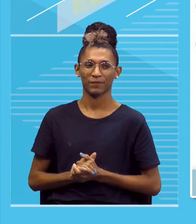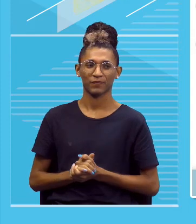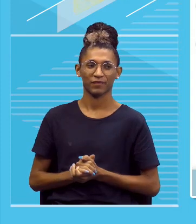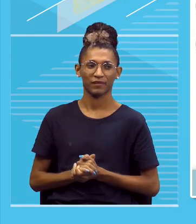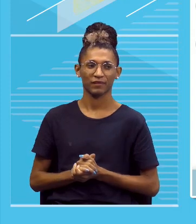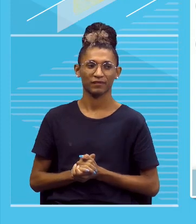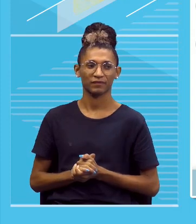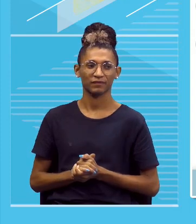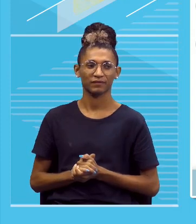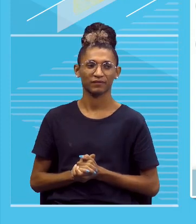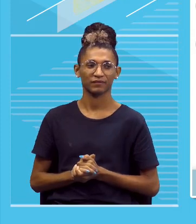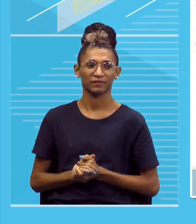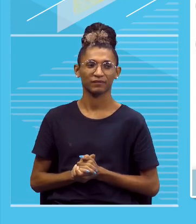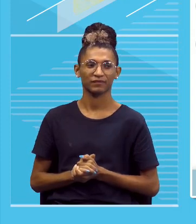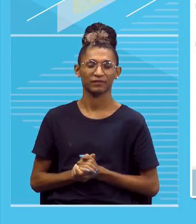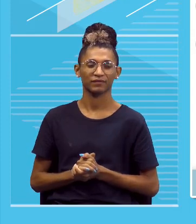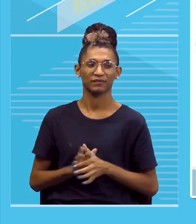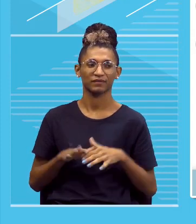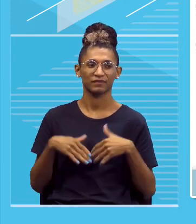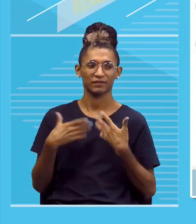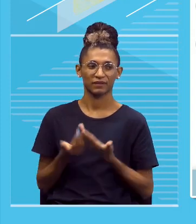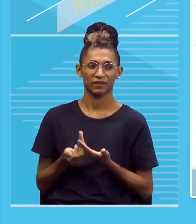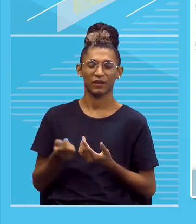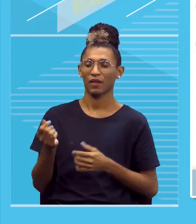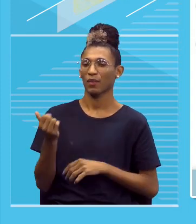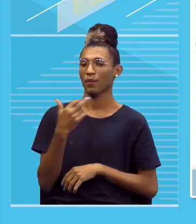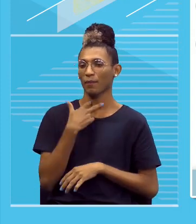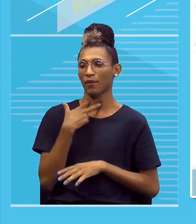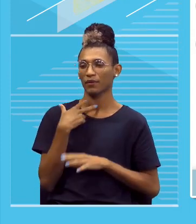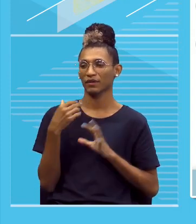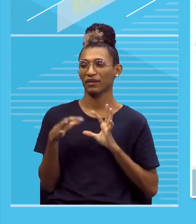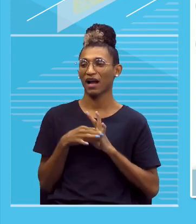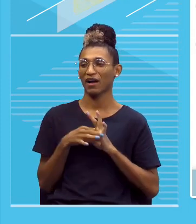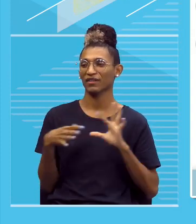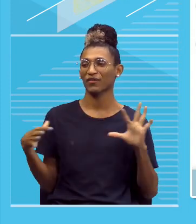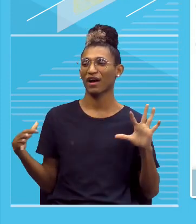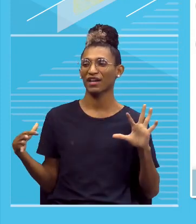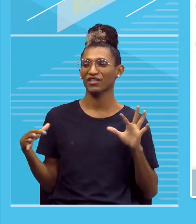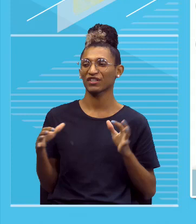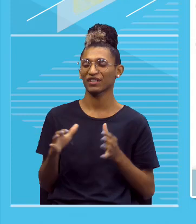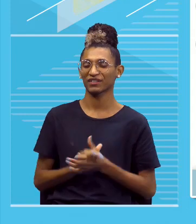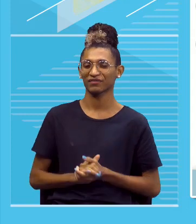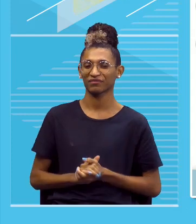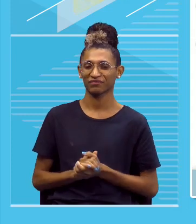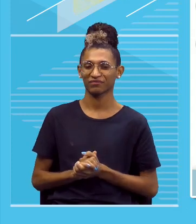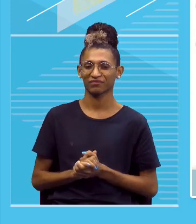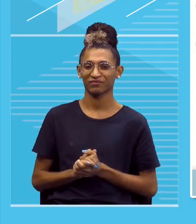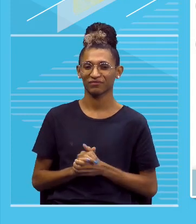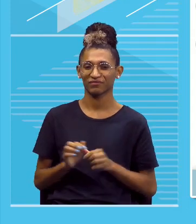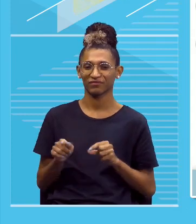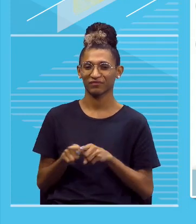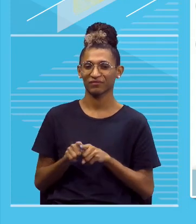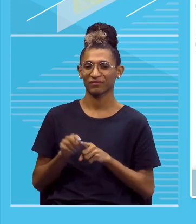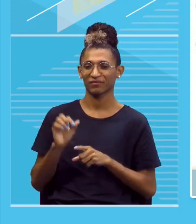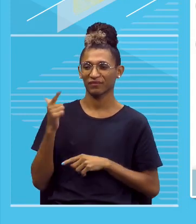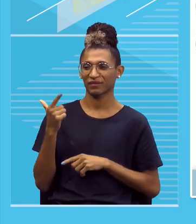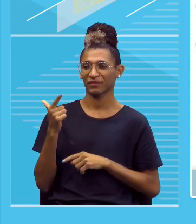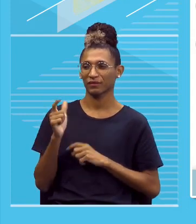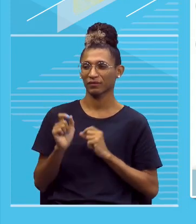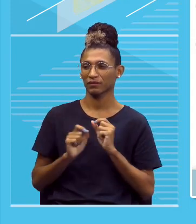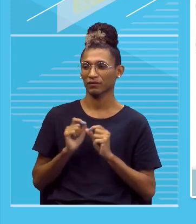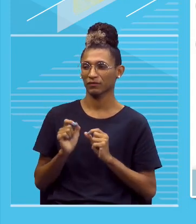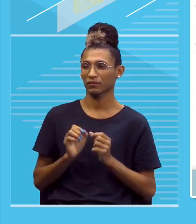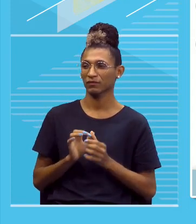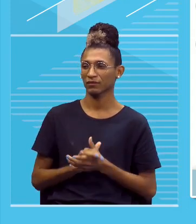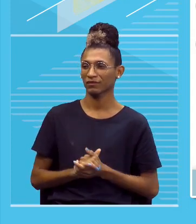ambientais a gente não pode desvincular agricultura dessas outras como diz